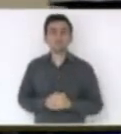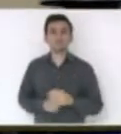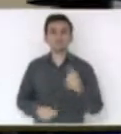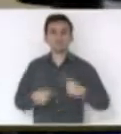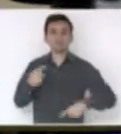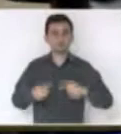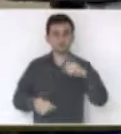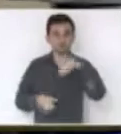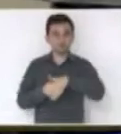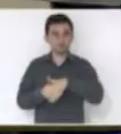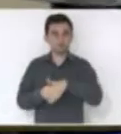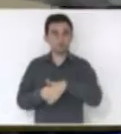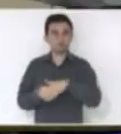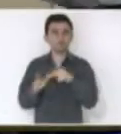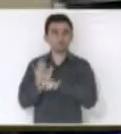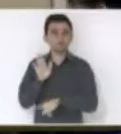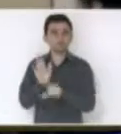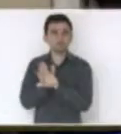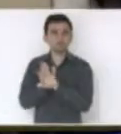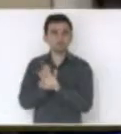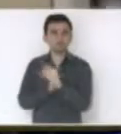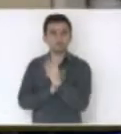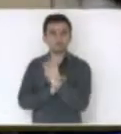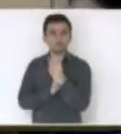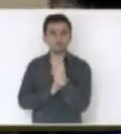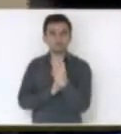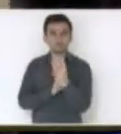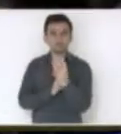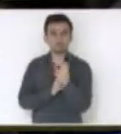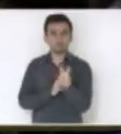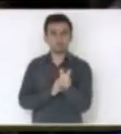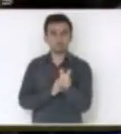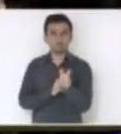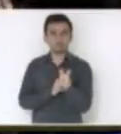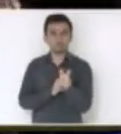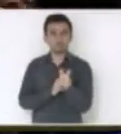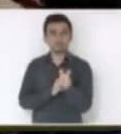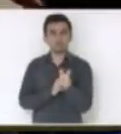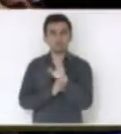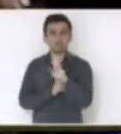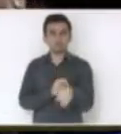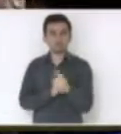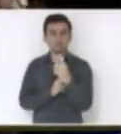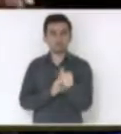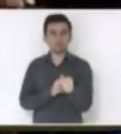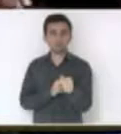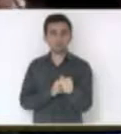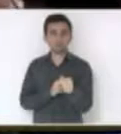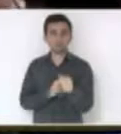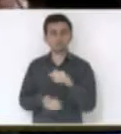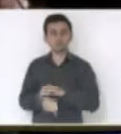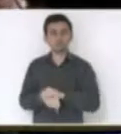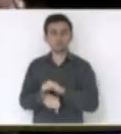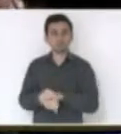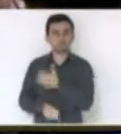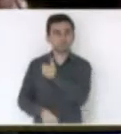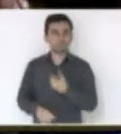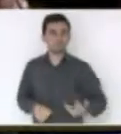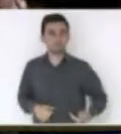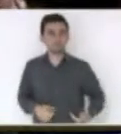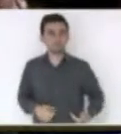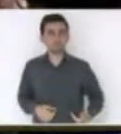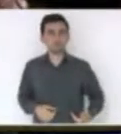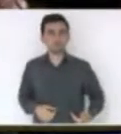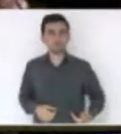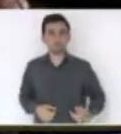Discussão e votação em turno único ao PL 335, de 2017, de autoria do Governo do Estado,